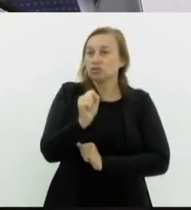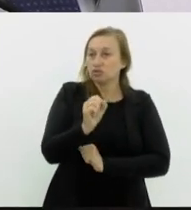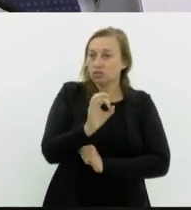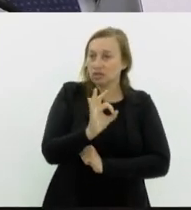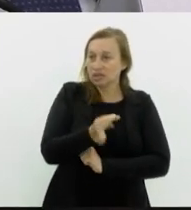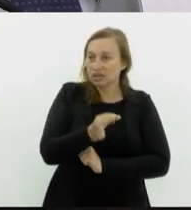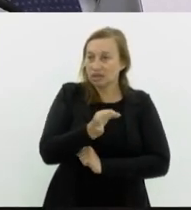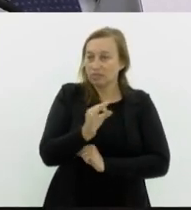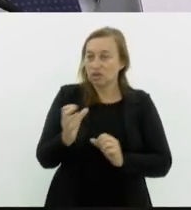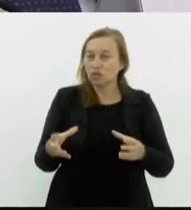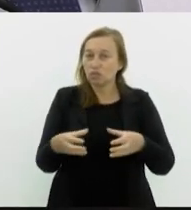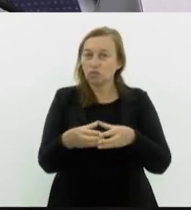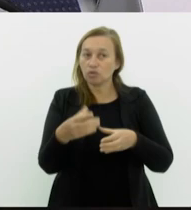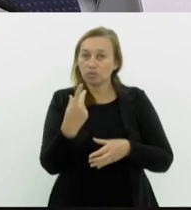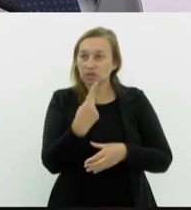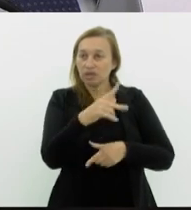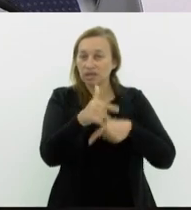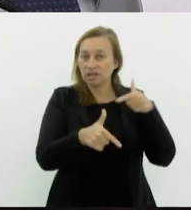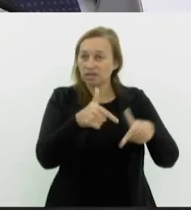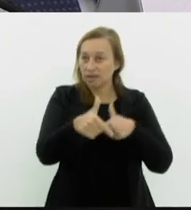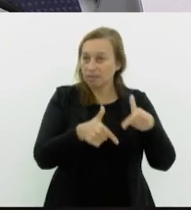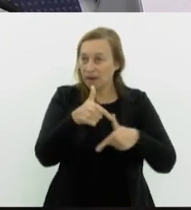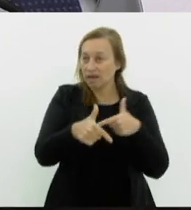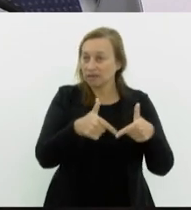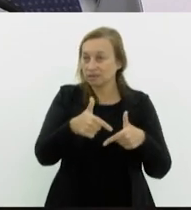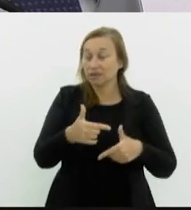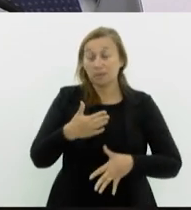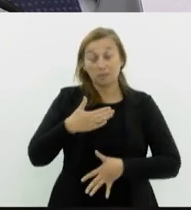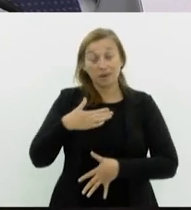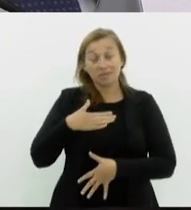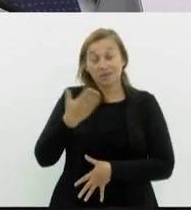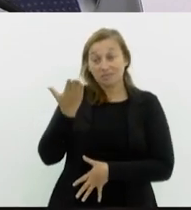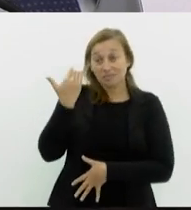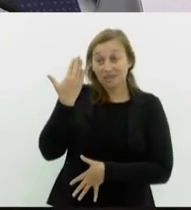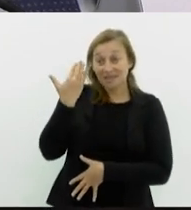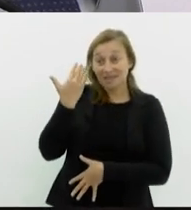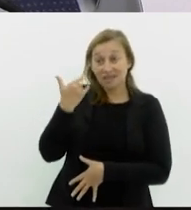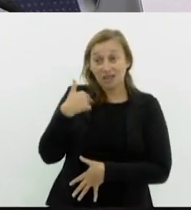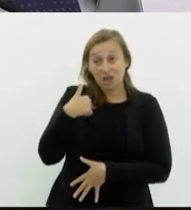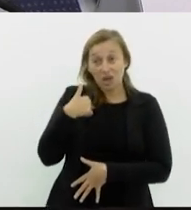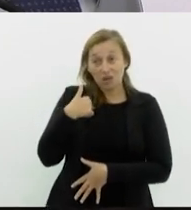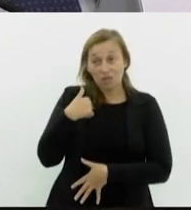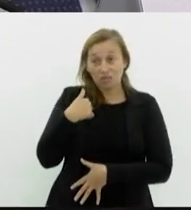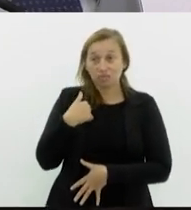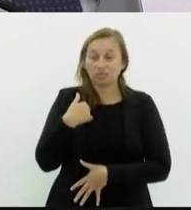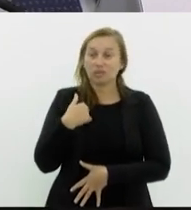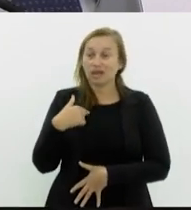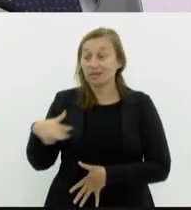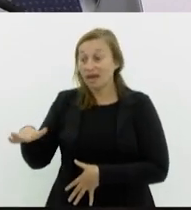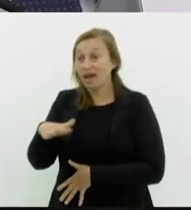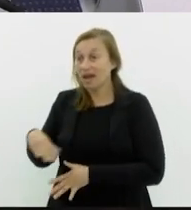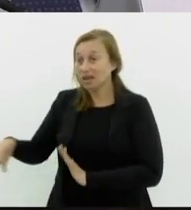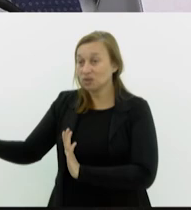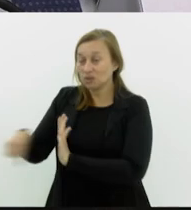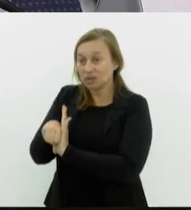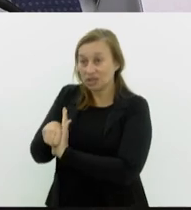era componente. E, para mim, na época, eu vinha do crime, né? É uma Câmara civil, para mim foi um